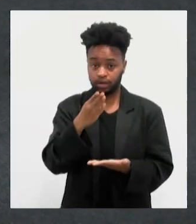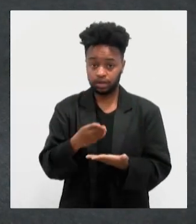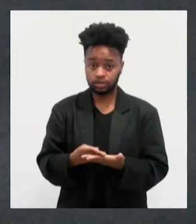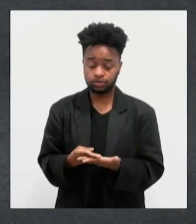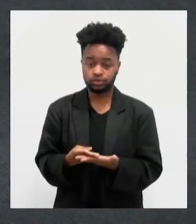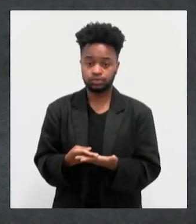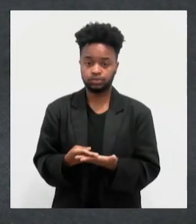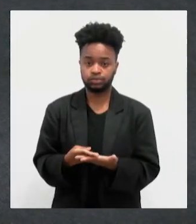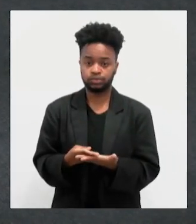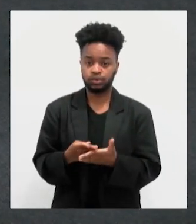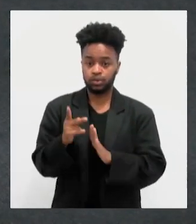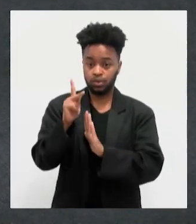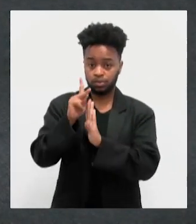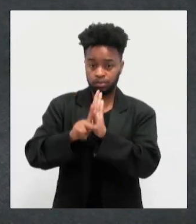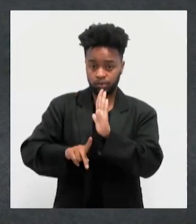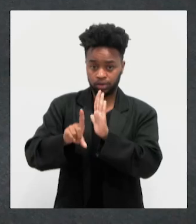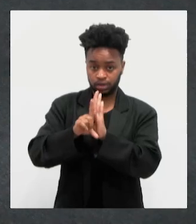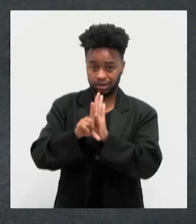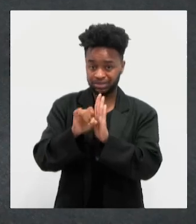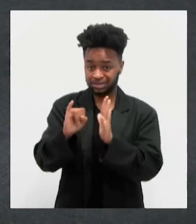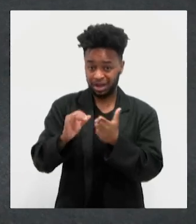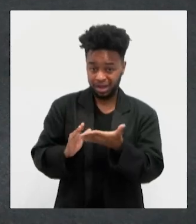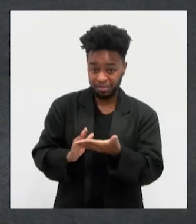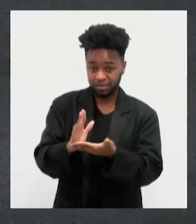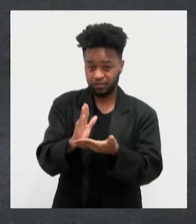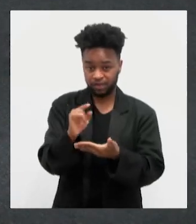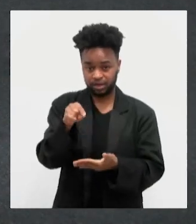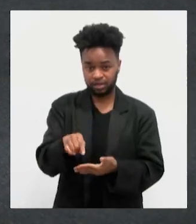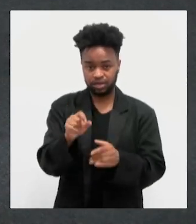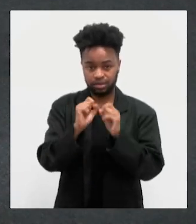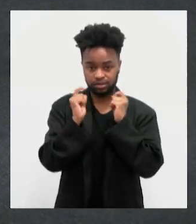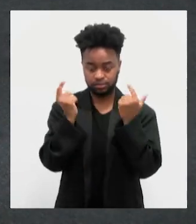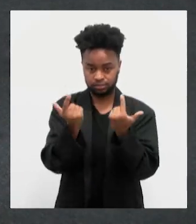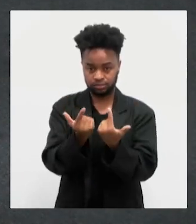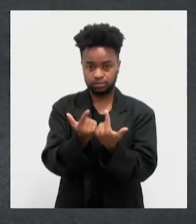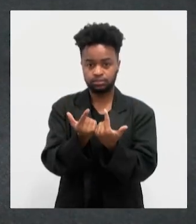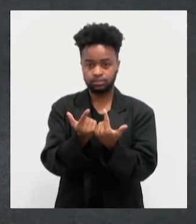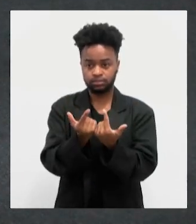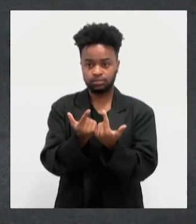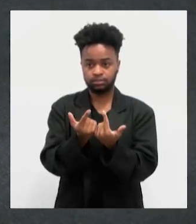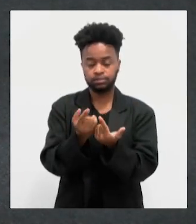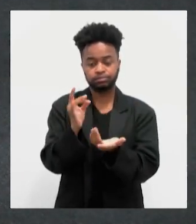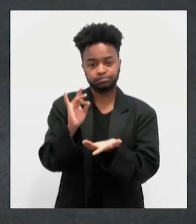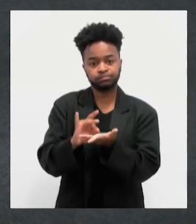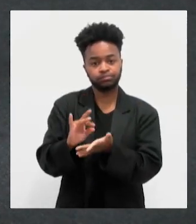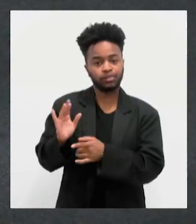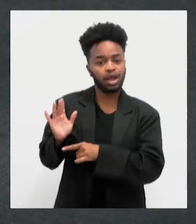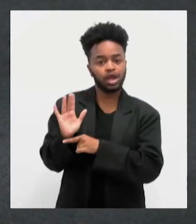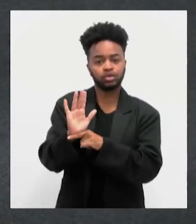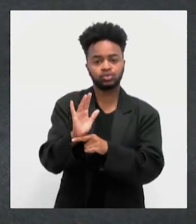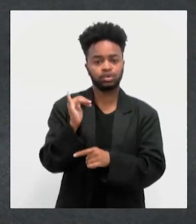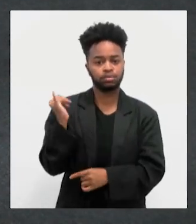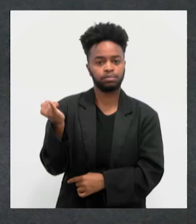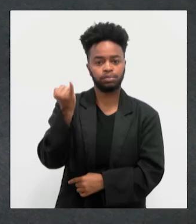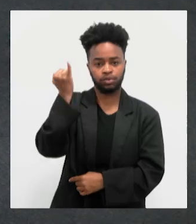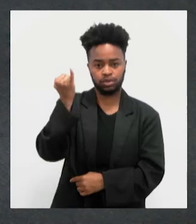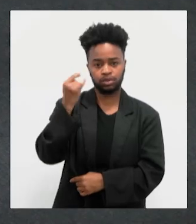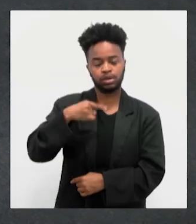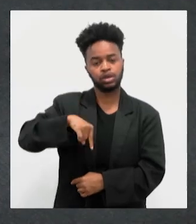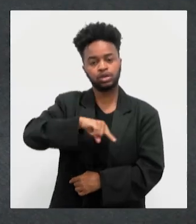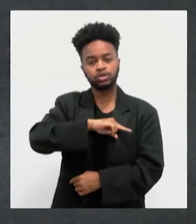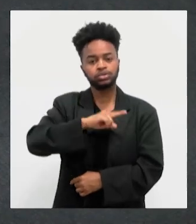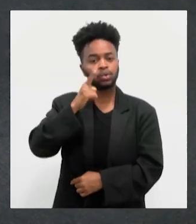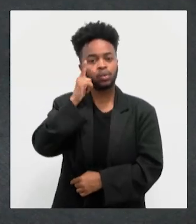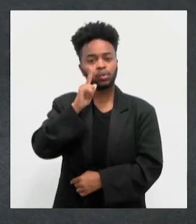esse projeto de lei sendo aprovado aqui na Assembleia Legislativa é uma contribuição importante que nós vamos